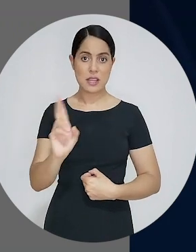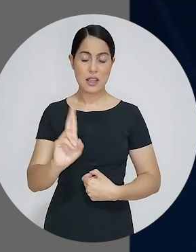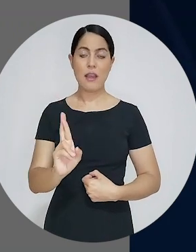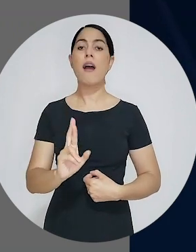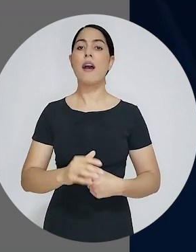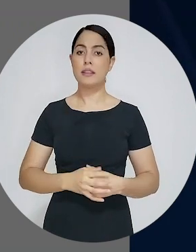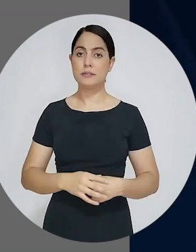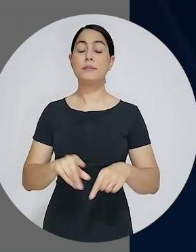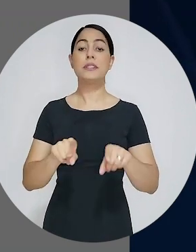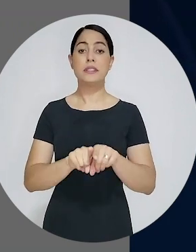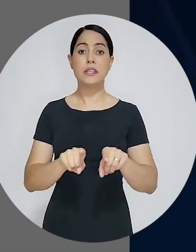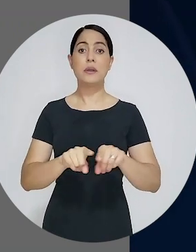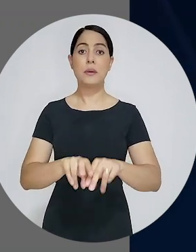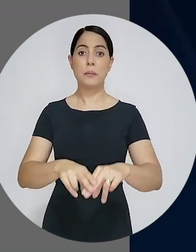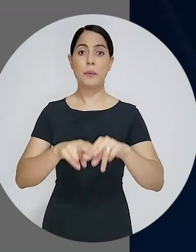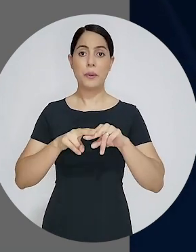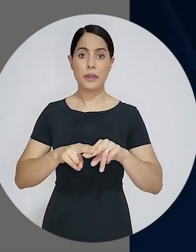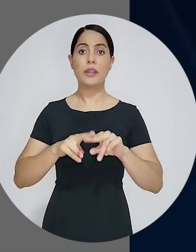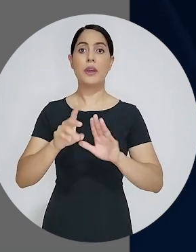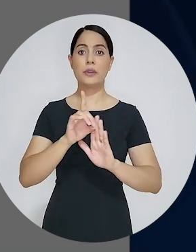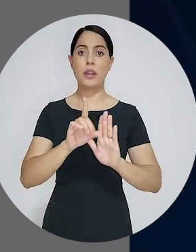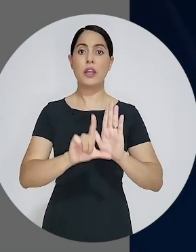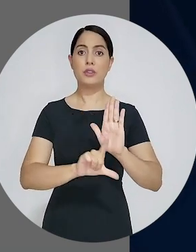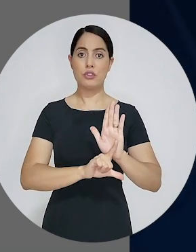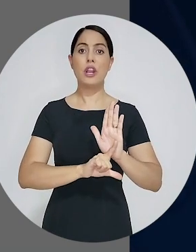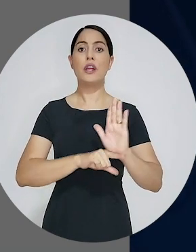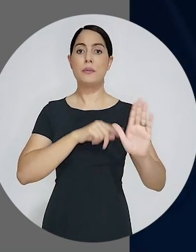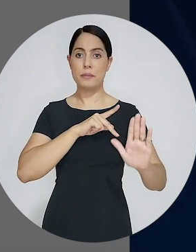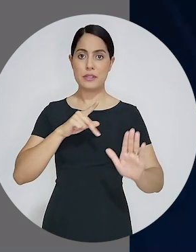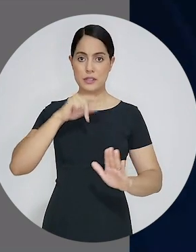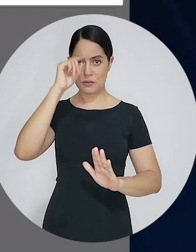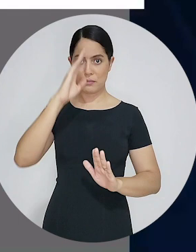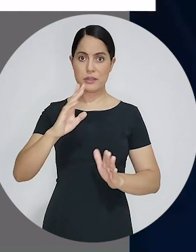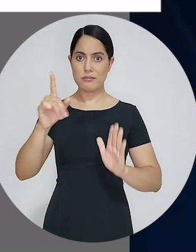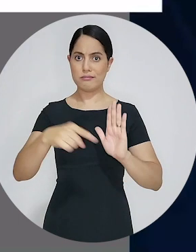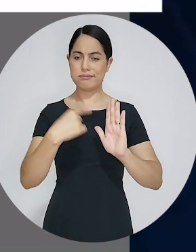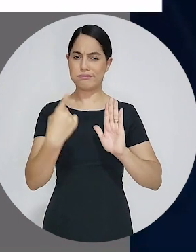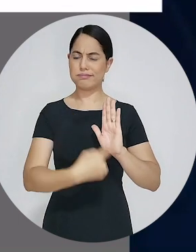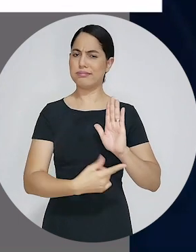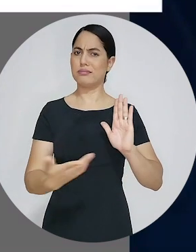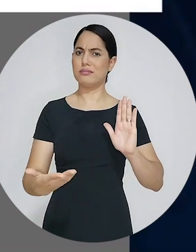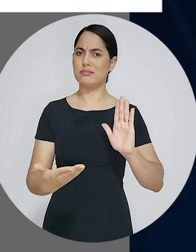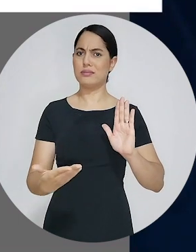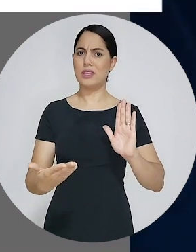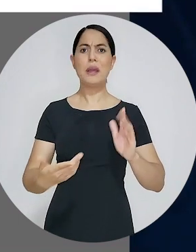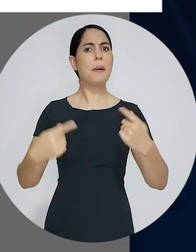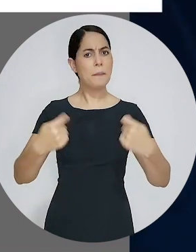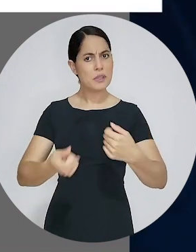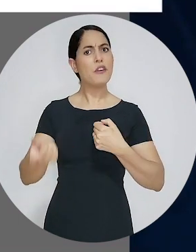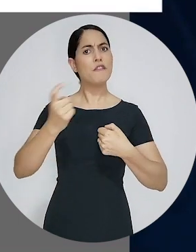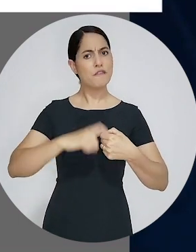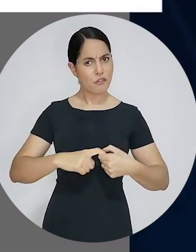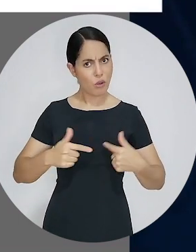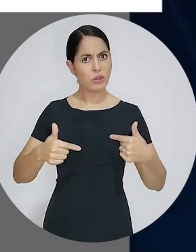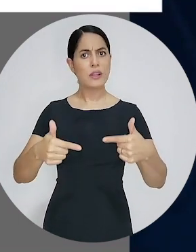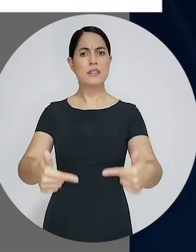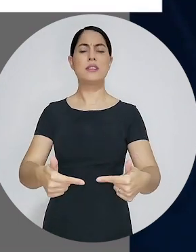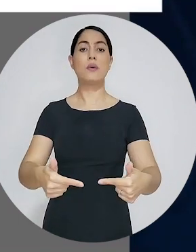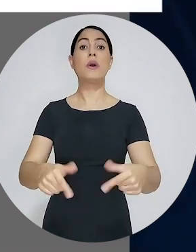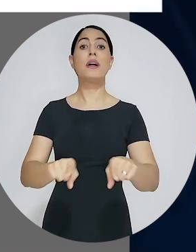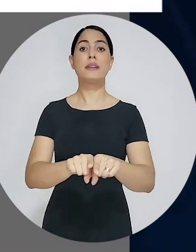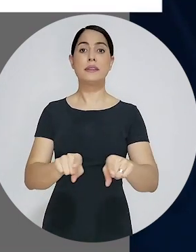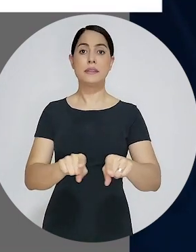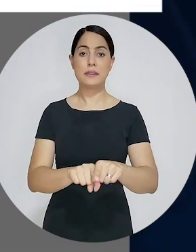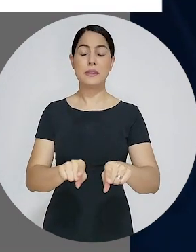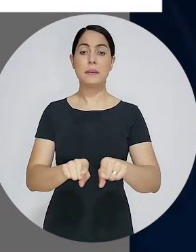e Nutricional, que foi extinto por um decreto presidencial, a revogação do teto dos gastos e recomposição do orçamento